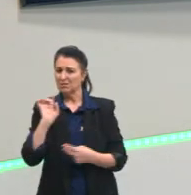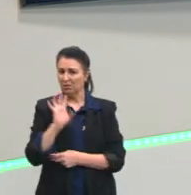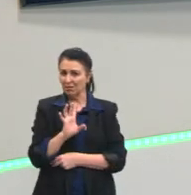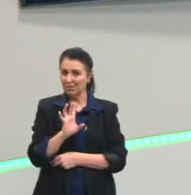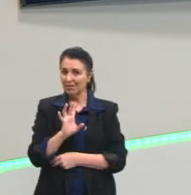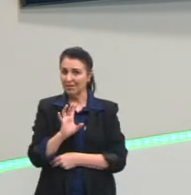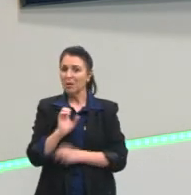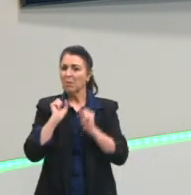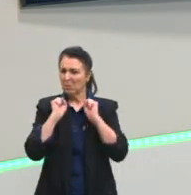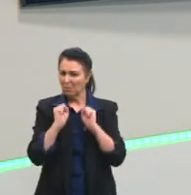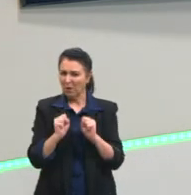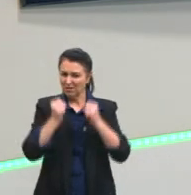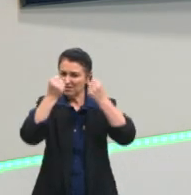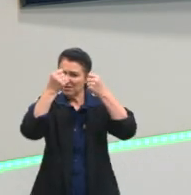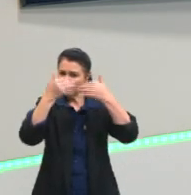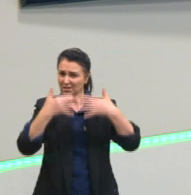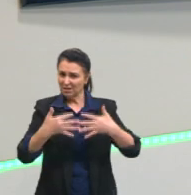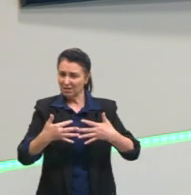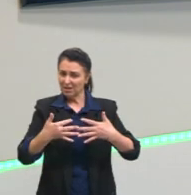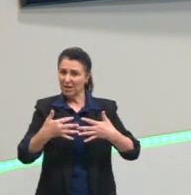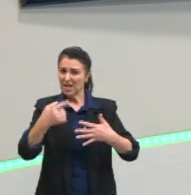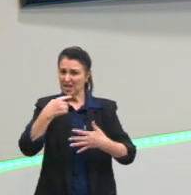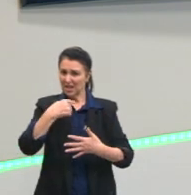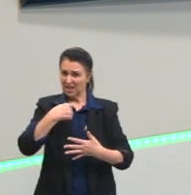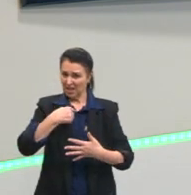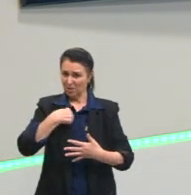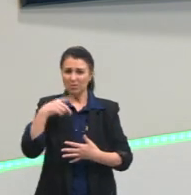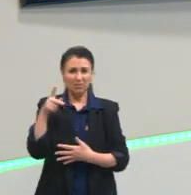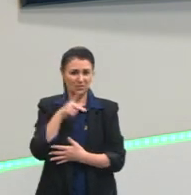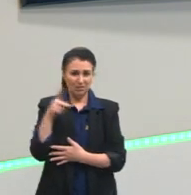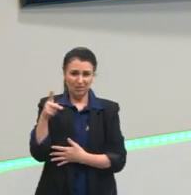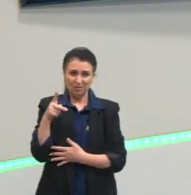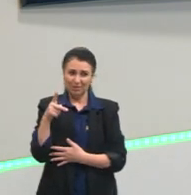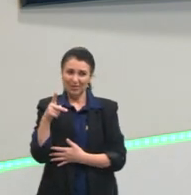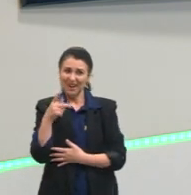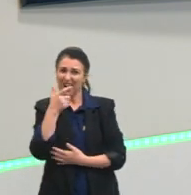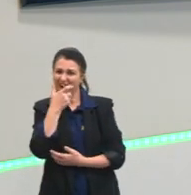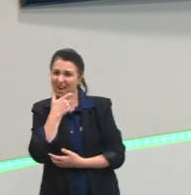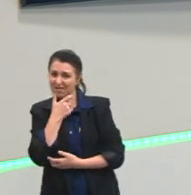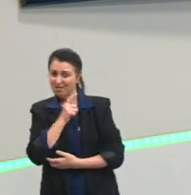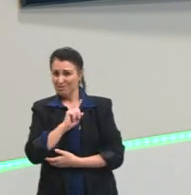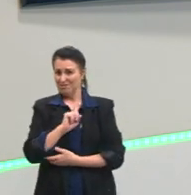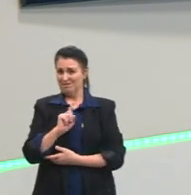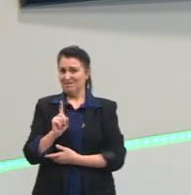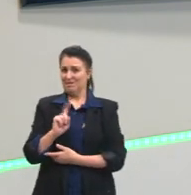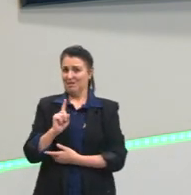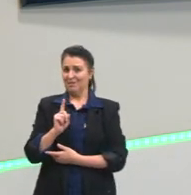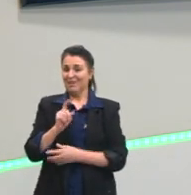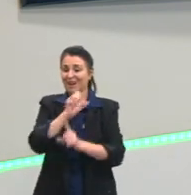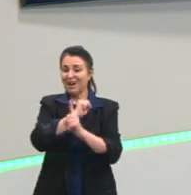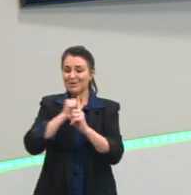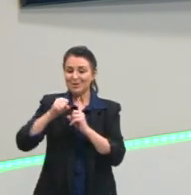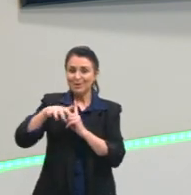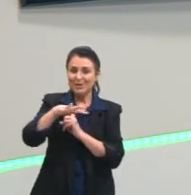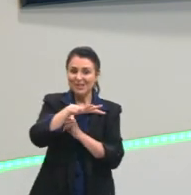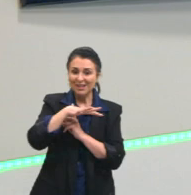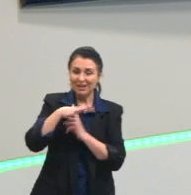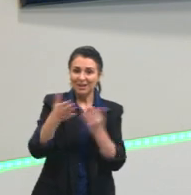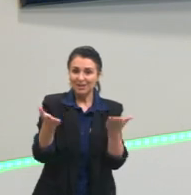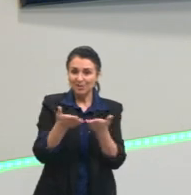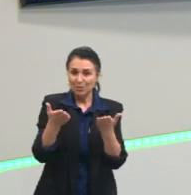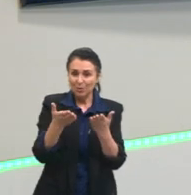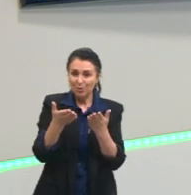que isso é possível me eu Grêmio me parece que não né Parece que hoje a sociedade ela é com a